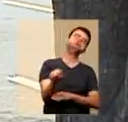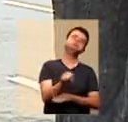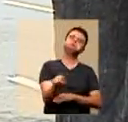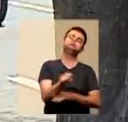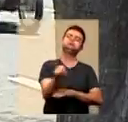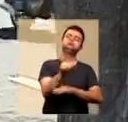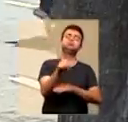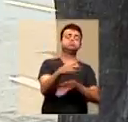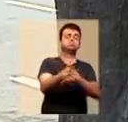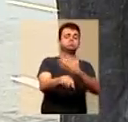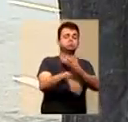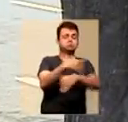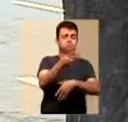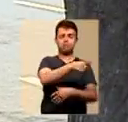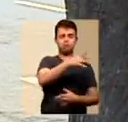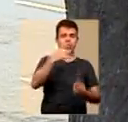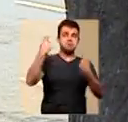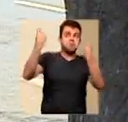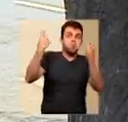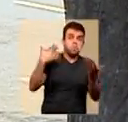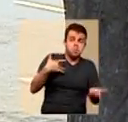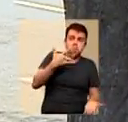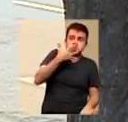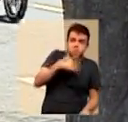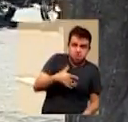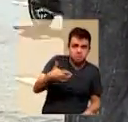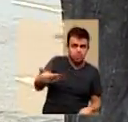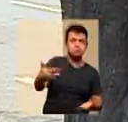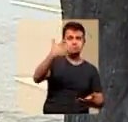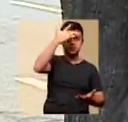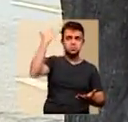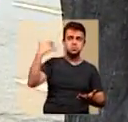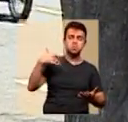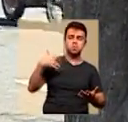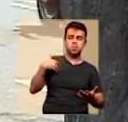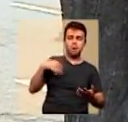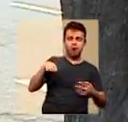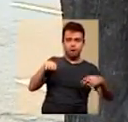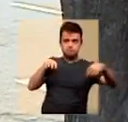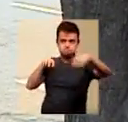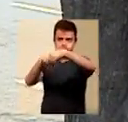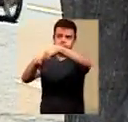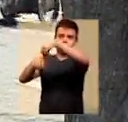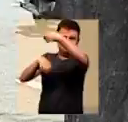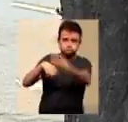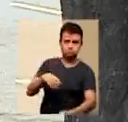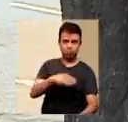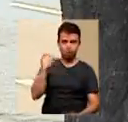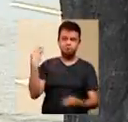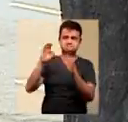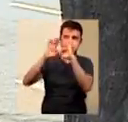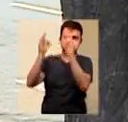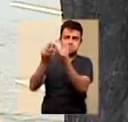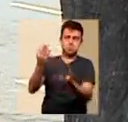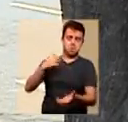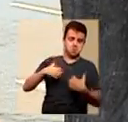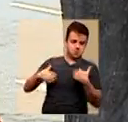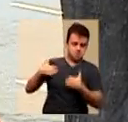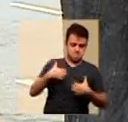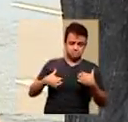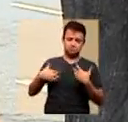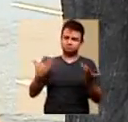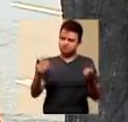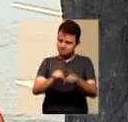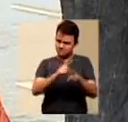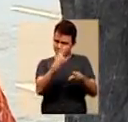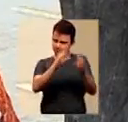saiu. Ela não se preocupou em que ela ia destruir uma família, ou mesmo ela podia ter